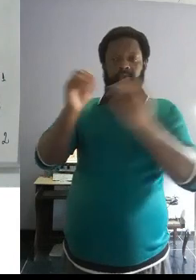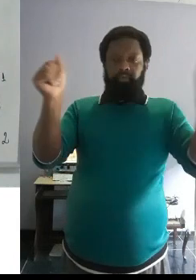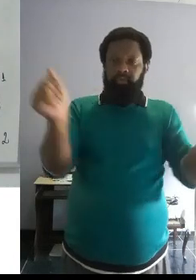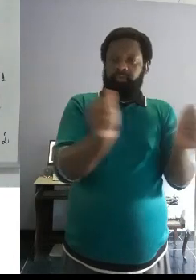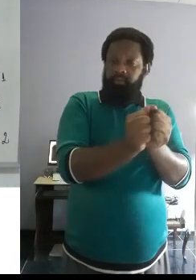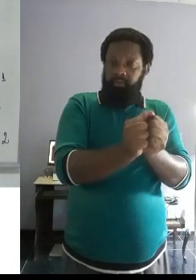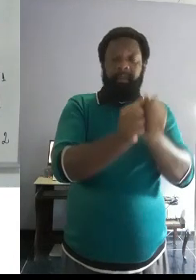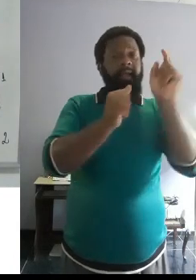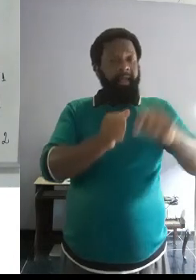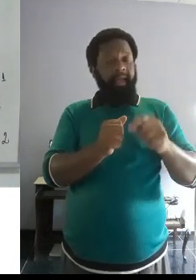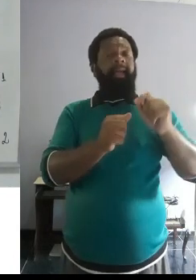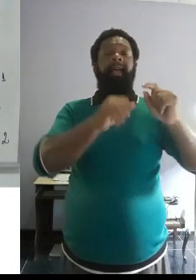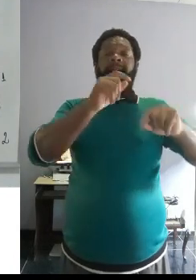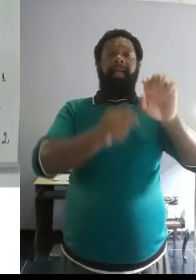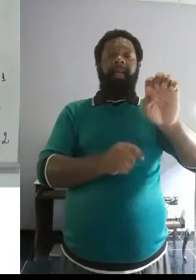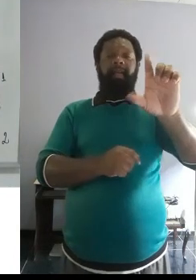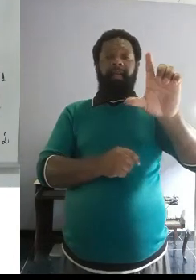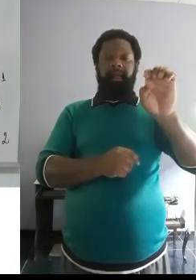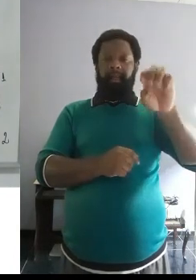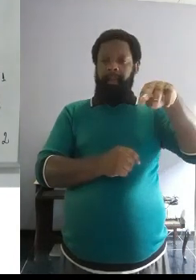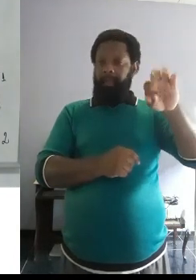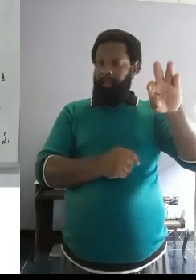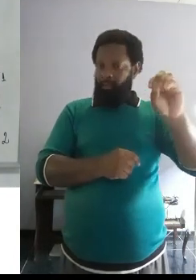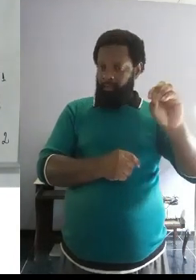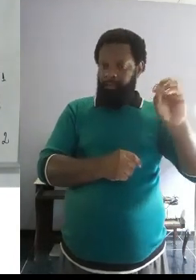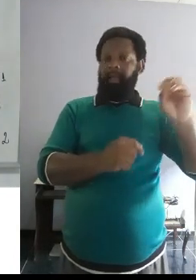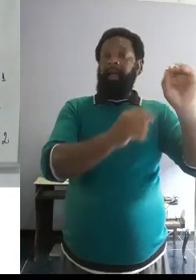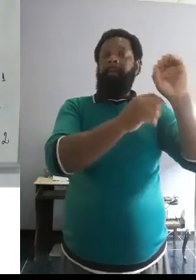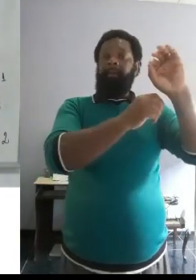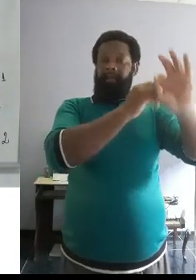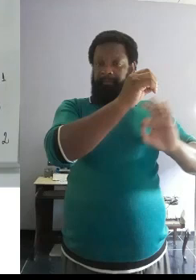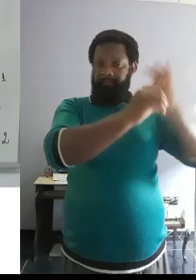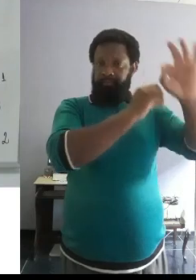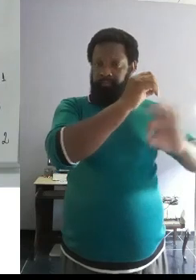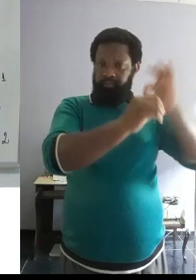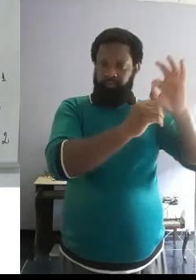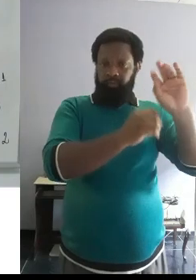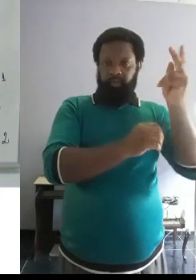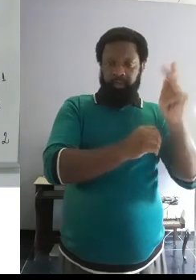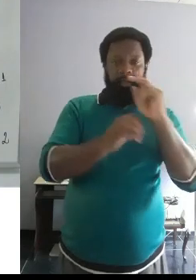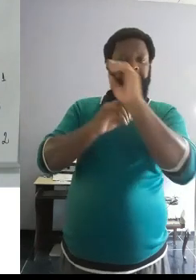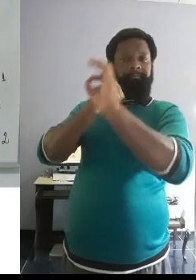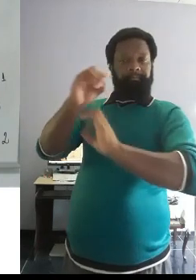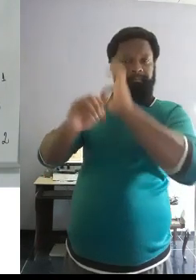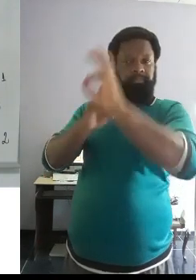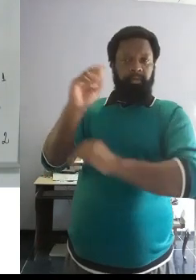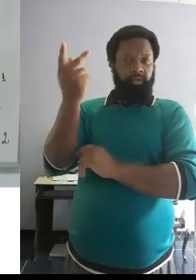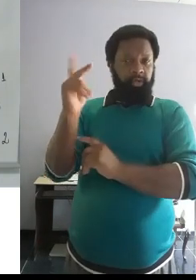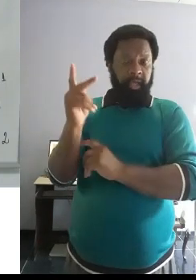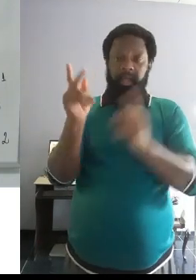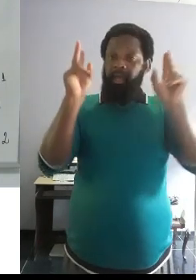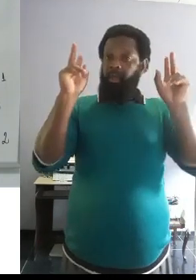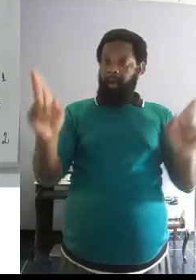aqui um conjunto de átomos. Você tem esse átomo de hidrogênio, esse átomo de hidrogênio e esse átomo de hidrogênio. Eles são quimicamente